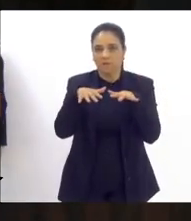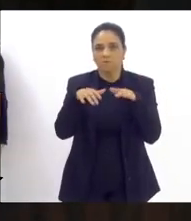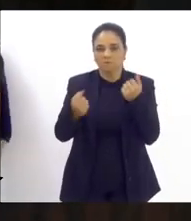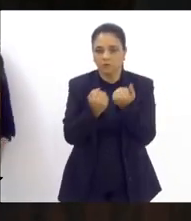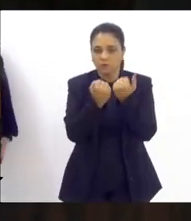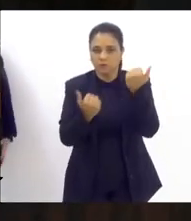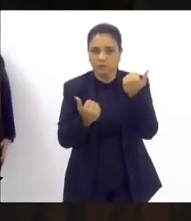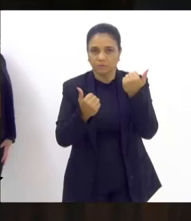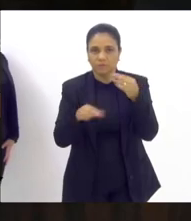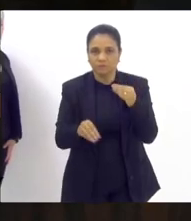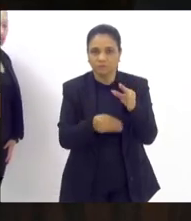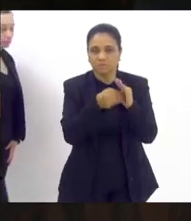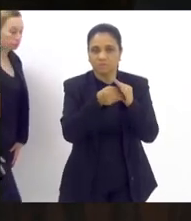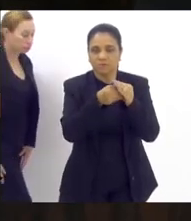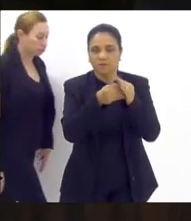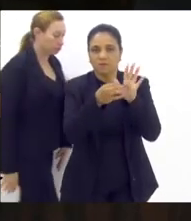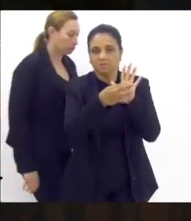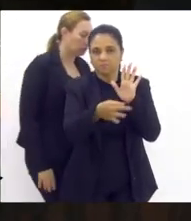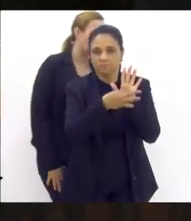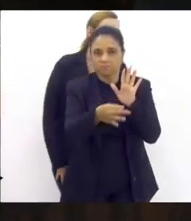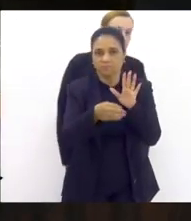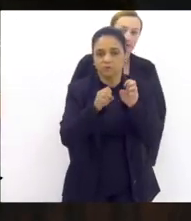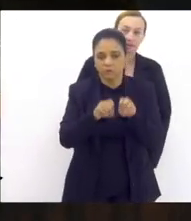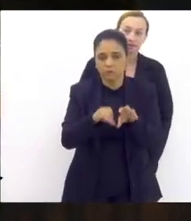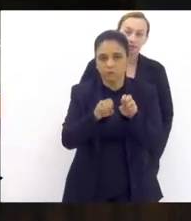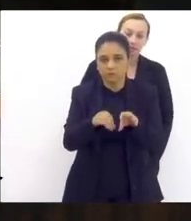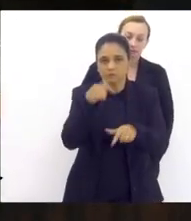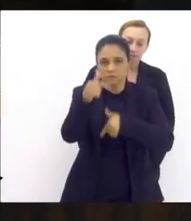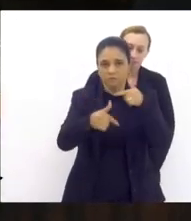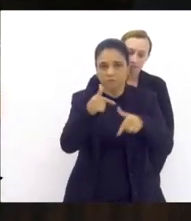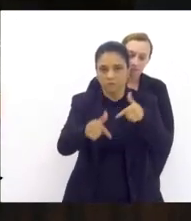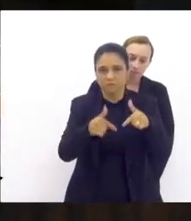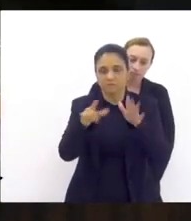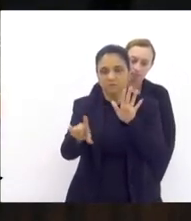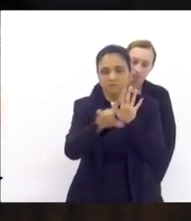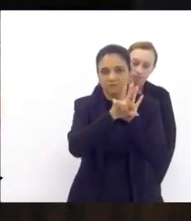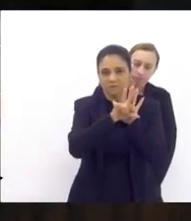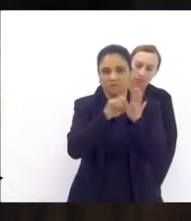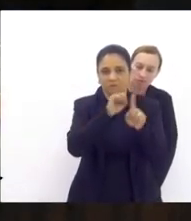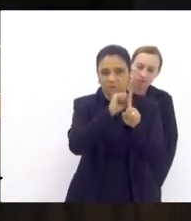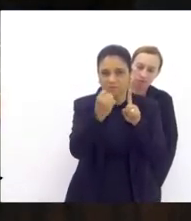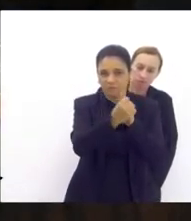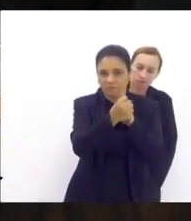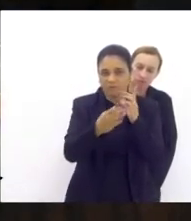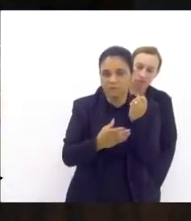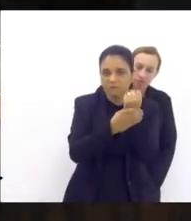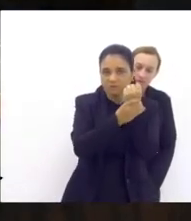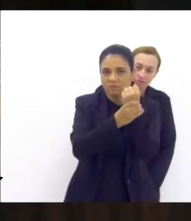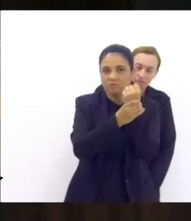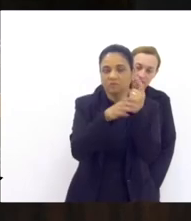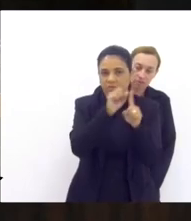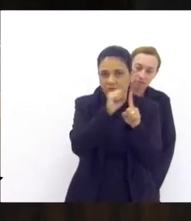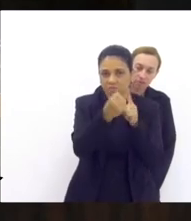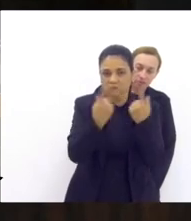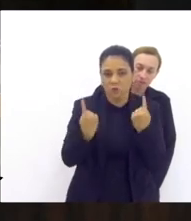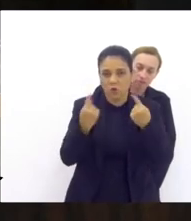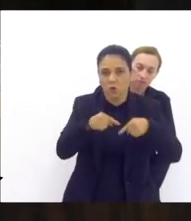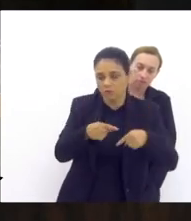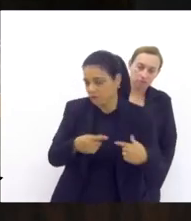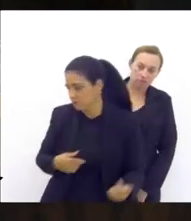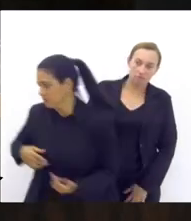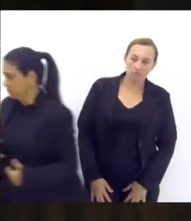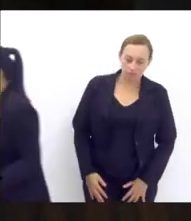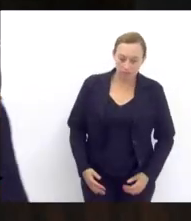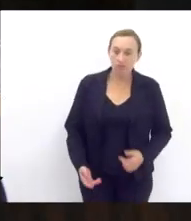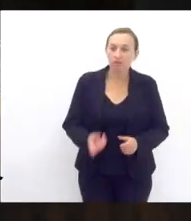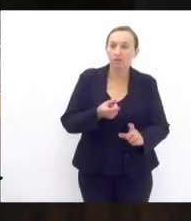submenda de comissão de Educação de trabalho legislação social e Seguridade Social contrário e